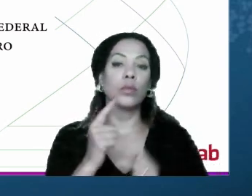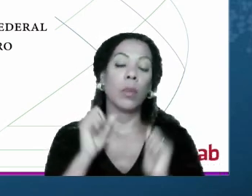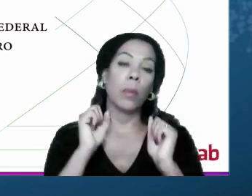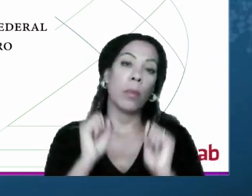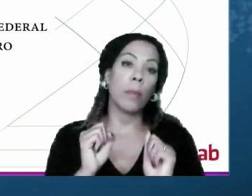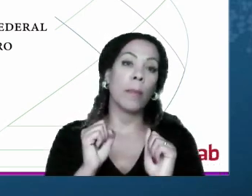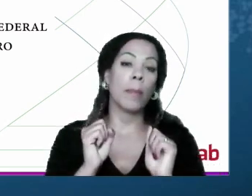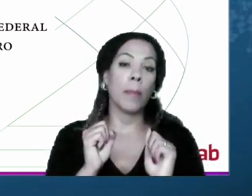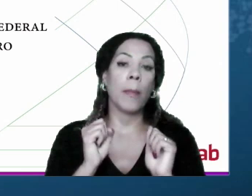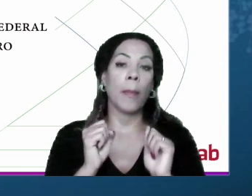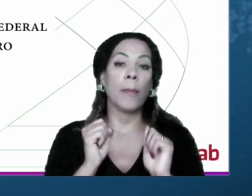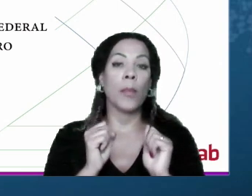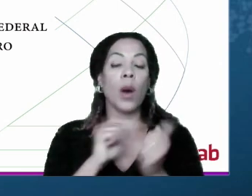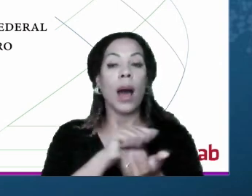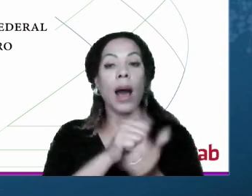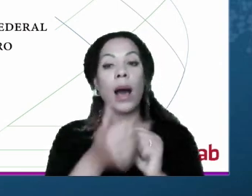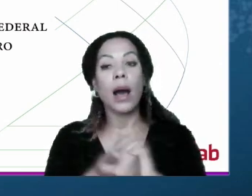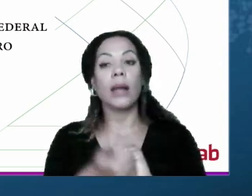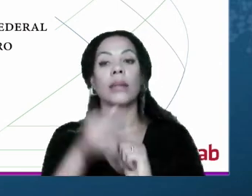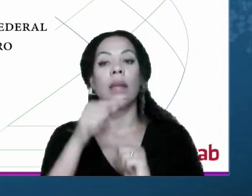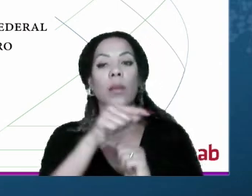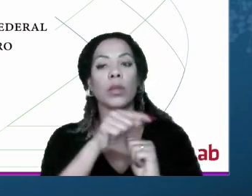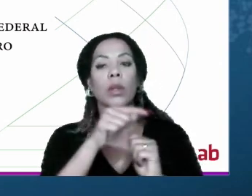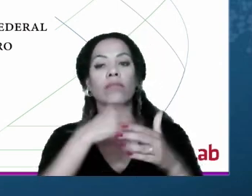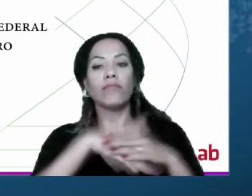adaptar a maior parte desses bancos de sangue